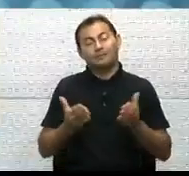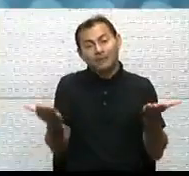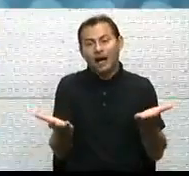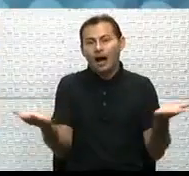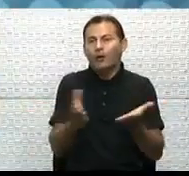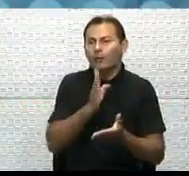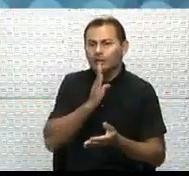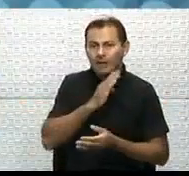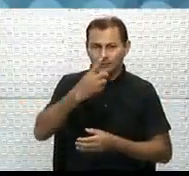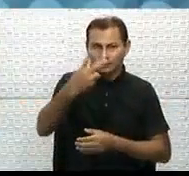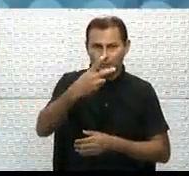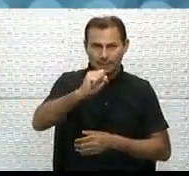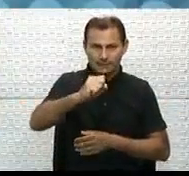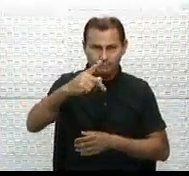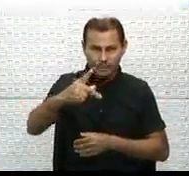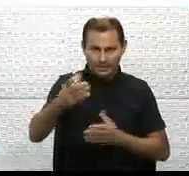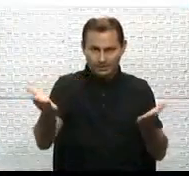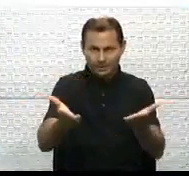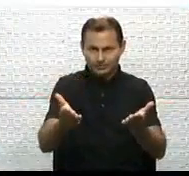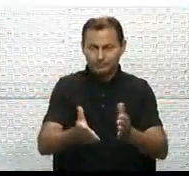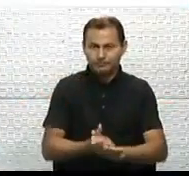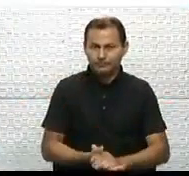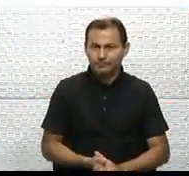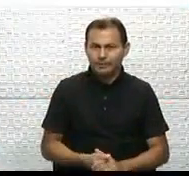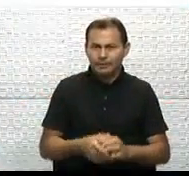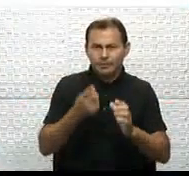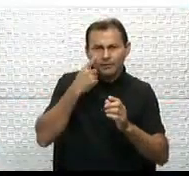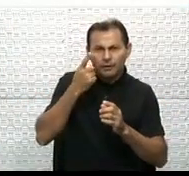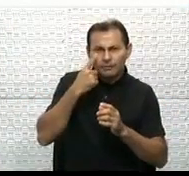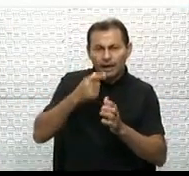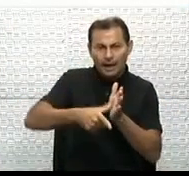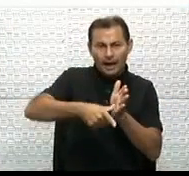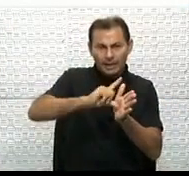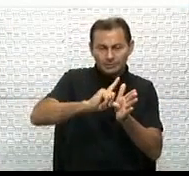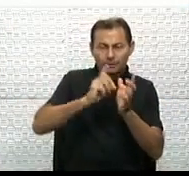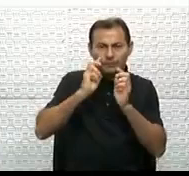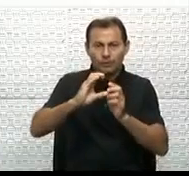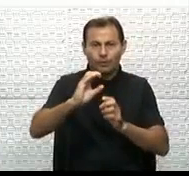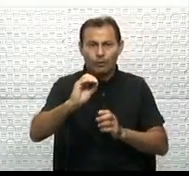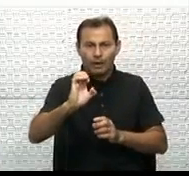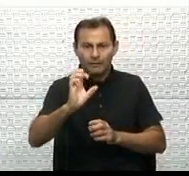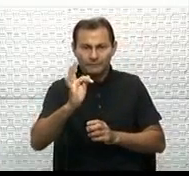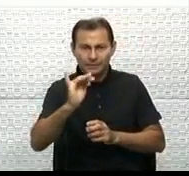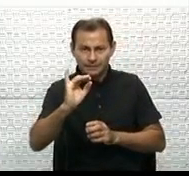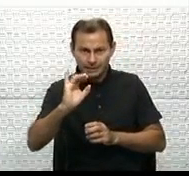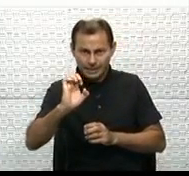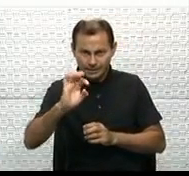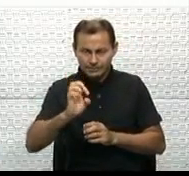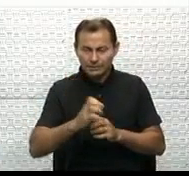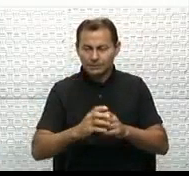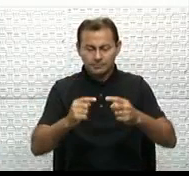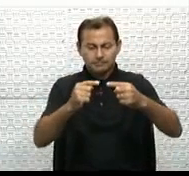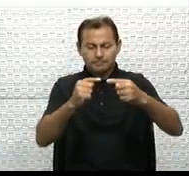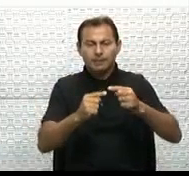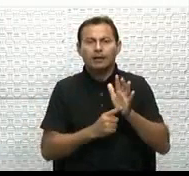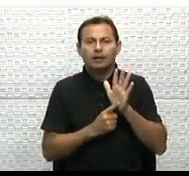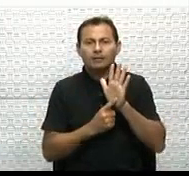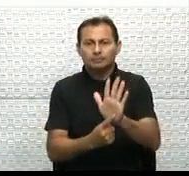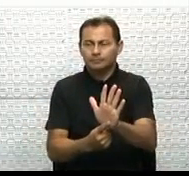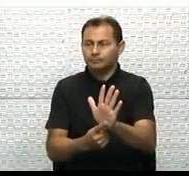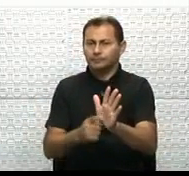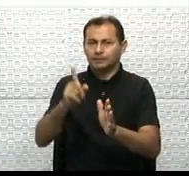Vamos agora conhecer a segunda situação problema. Verificamos anteriormente que o coeficiente de correlação para a amostra